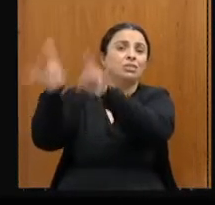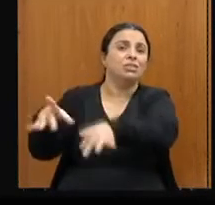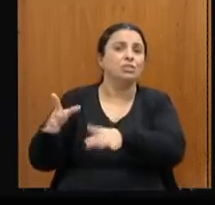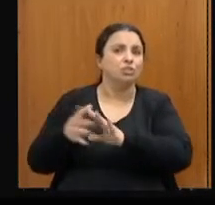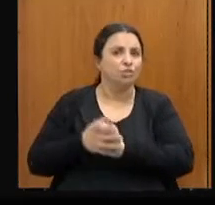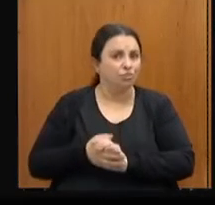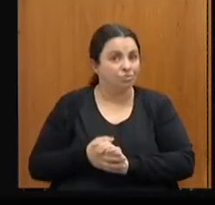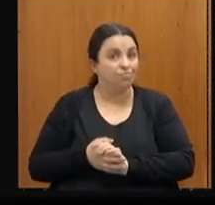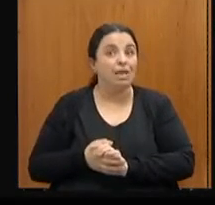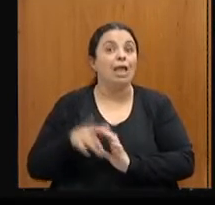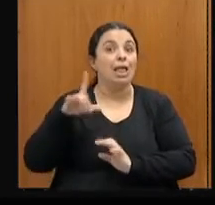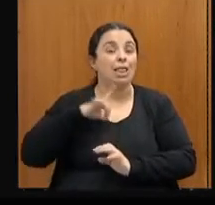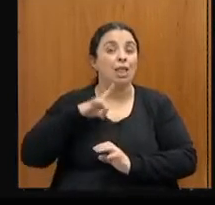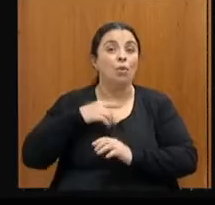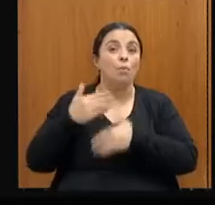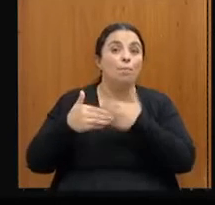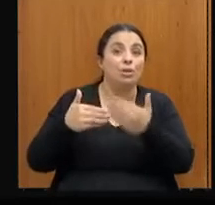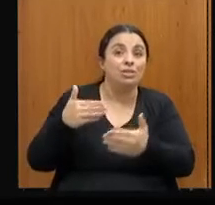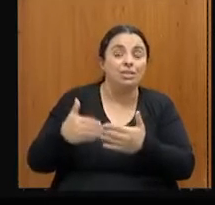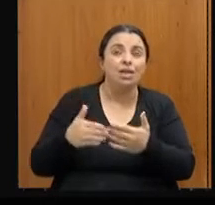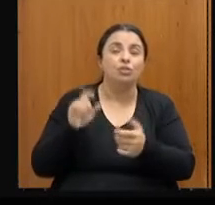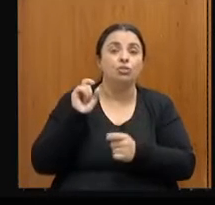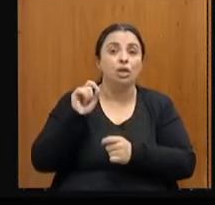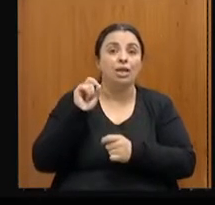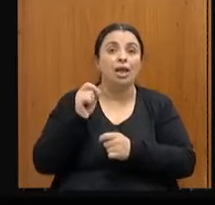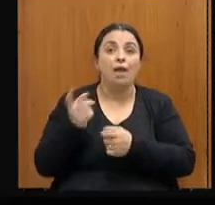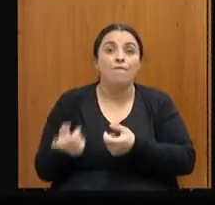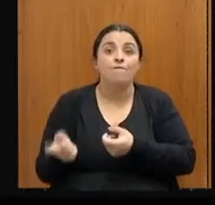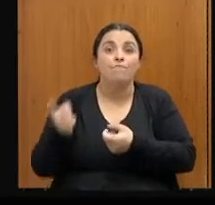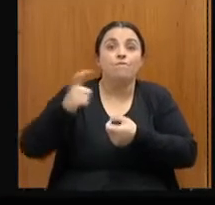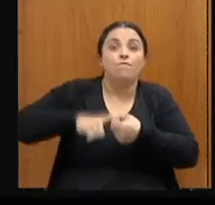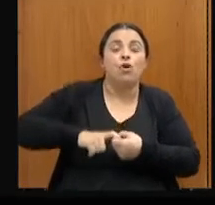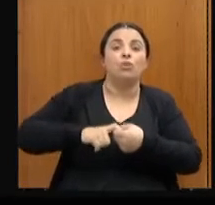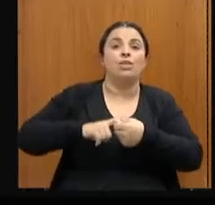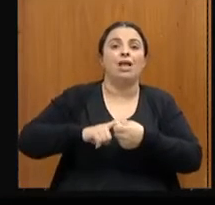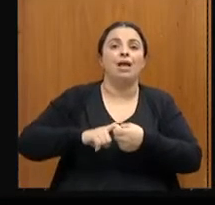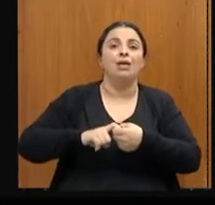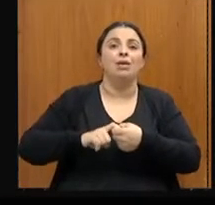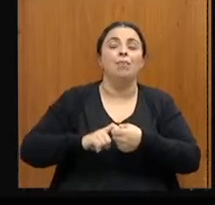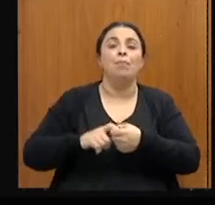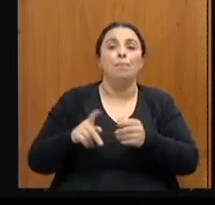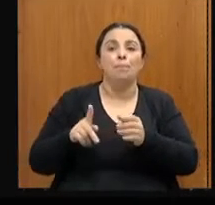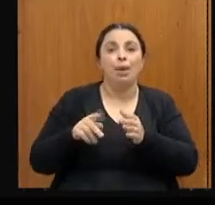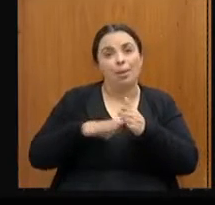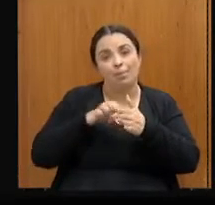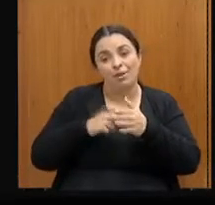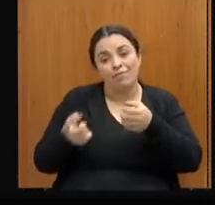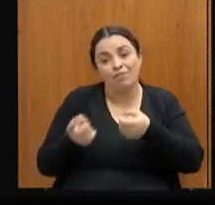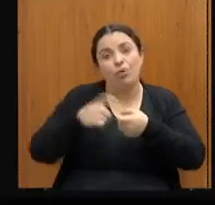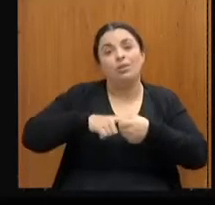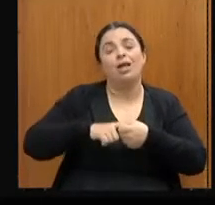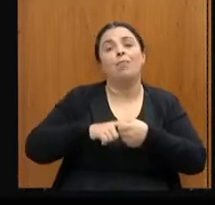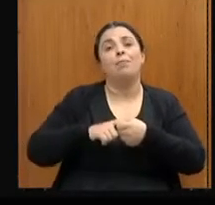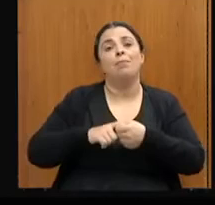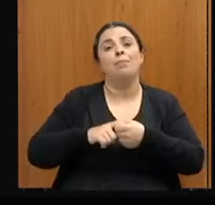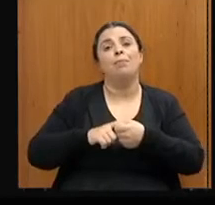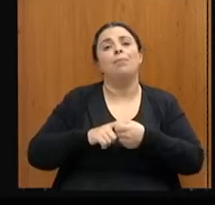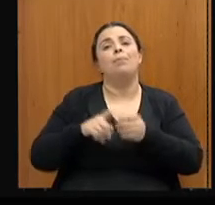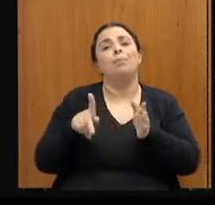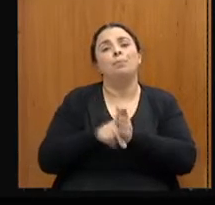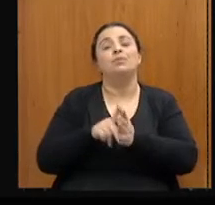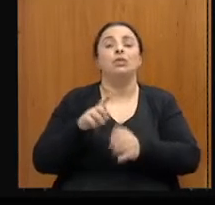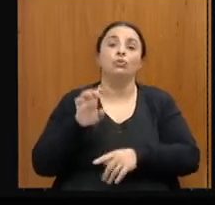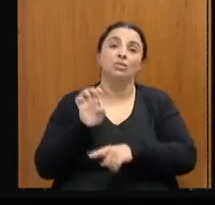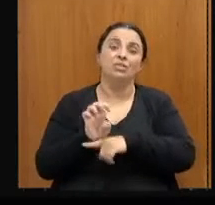e restatização de companhias energéticas e de saneamento em vários países os países capitalistas avançados